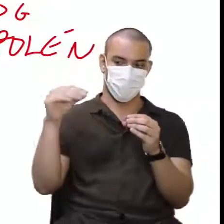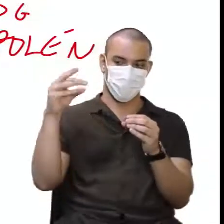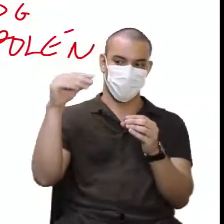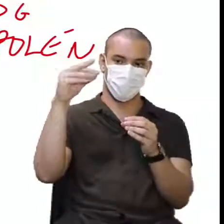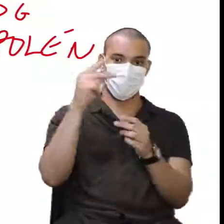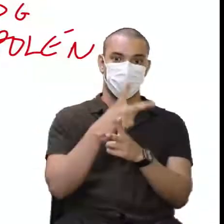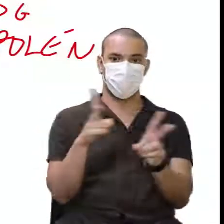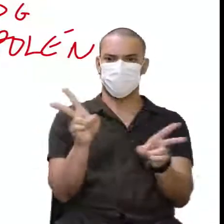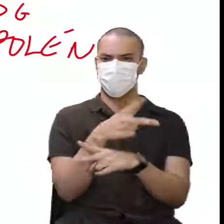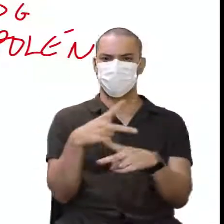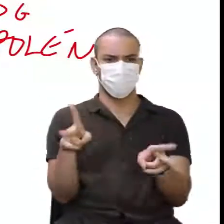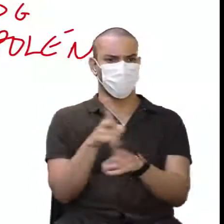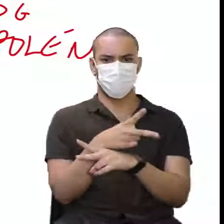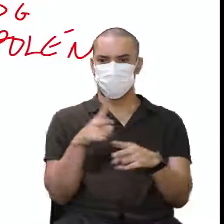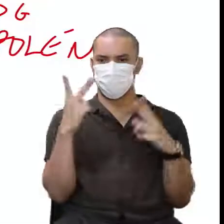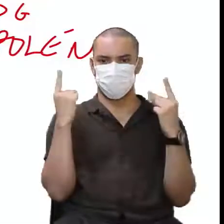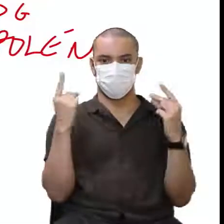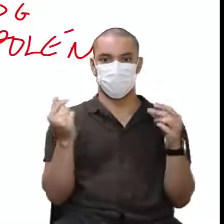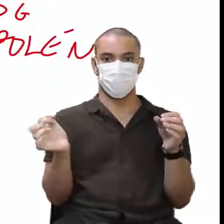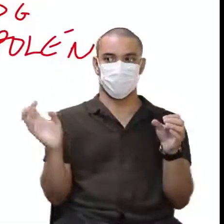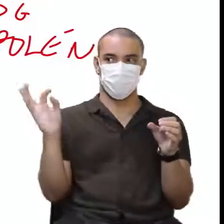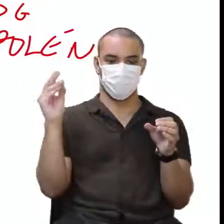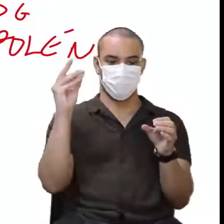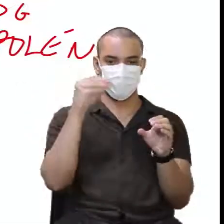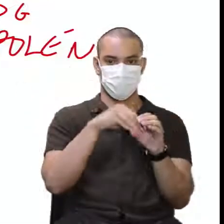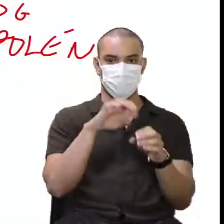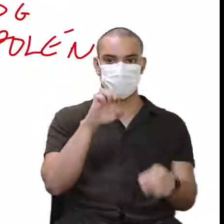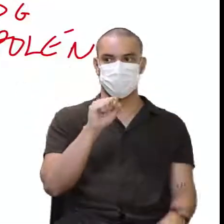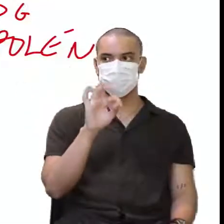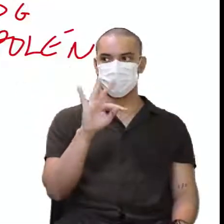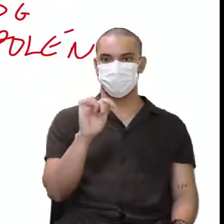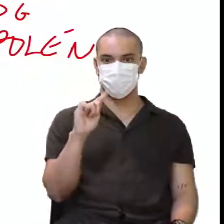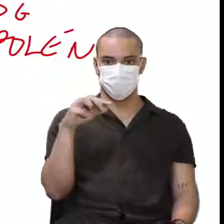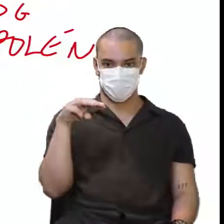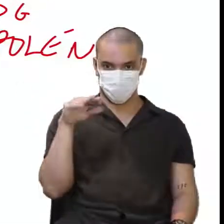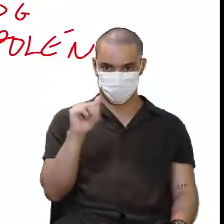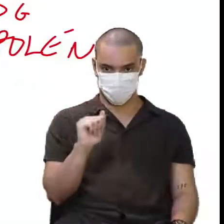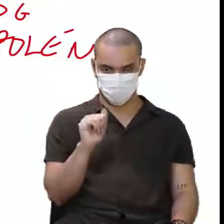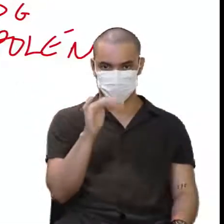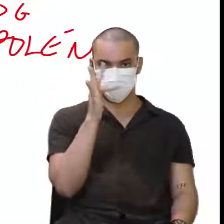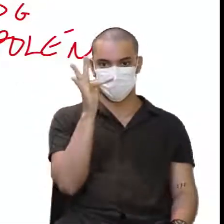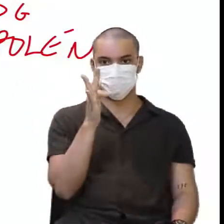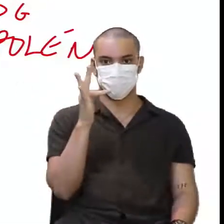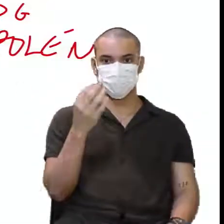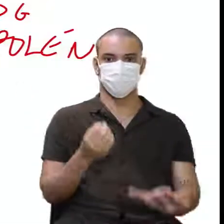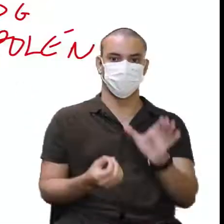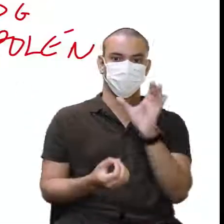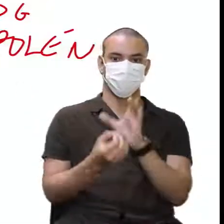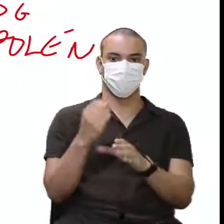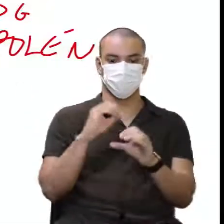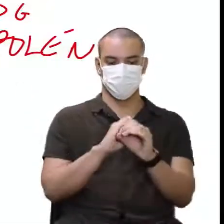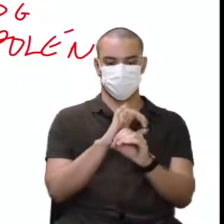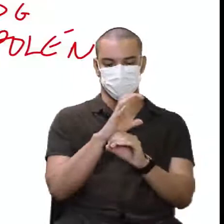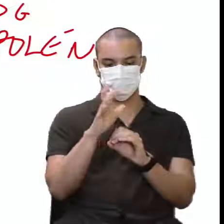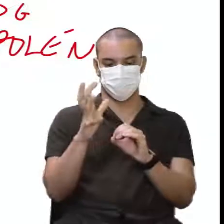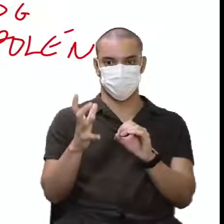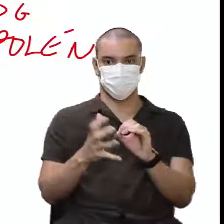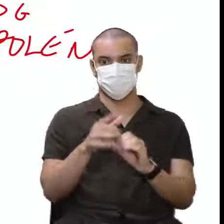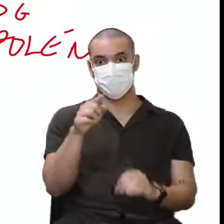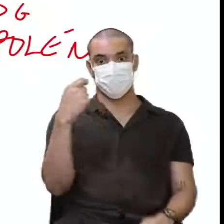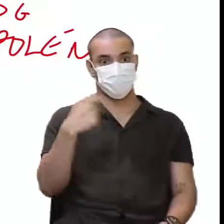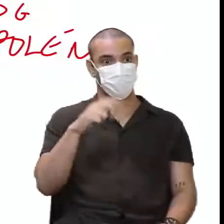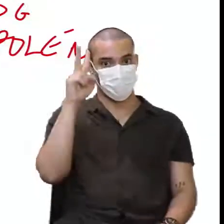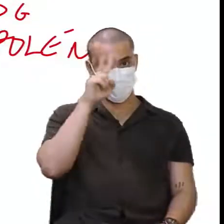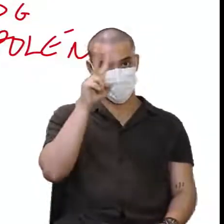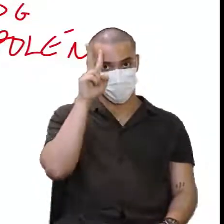vento. Chegam aqui no estigma da planta, da flor, aí ele forma um tubo polínico que você tem que lembrar, porque